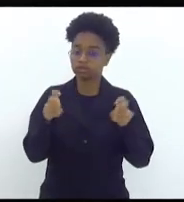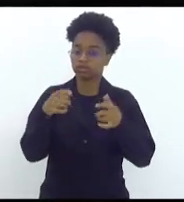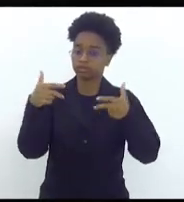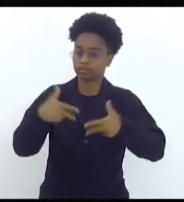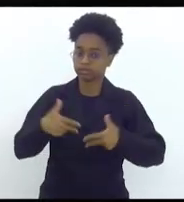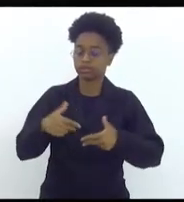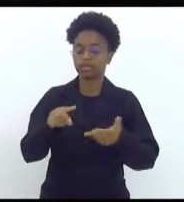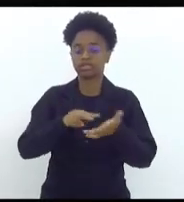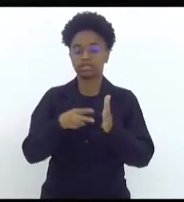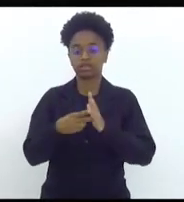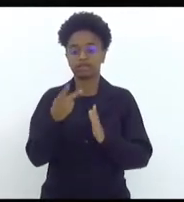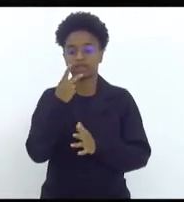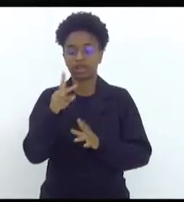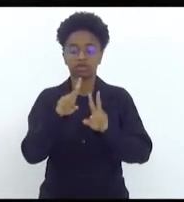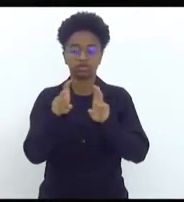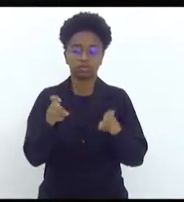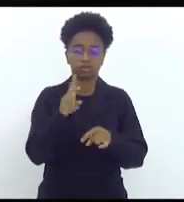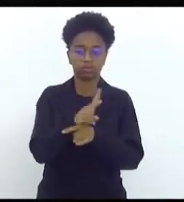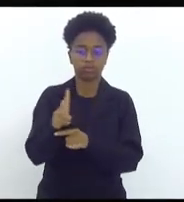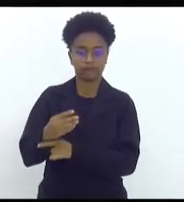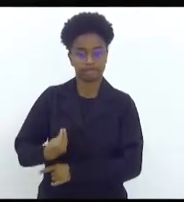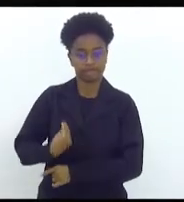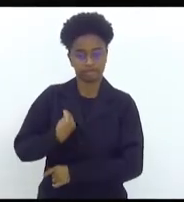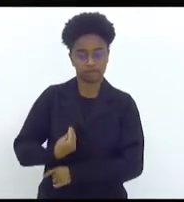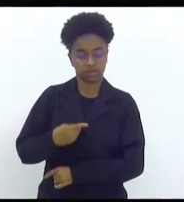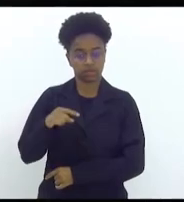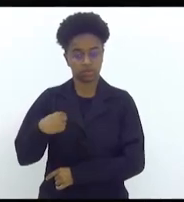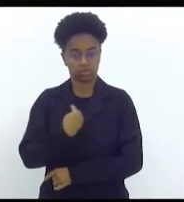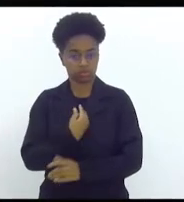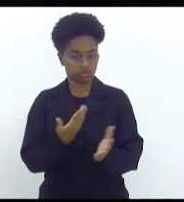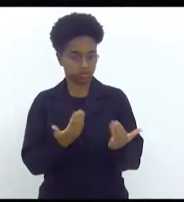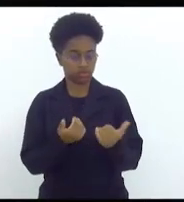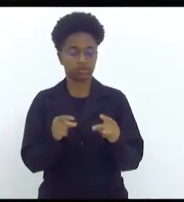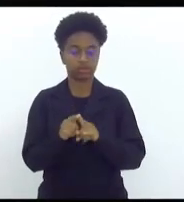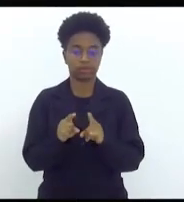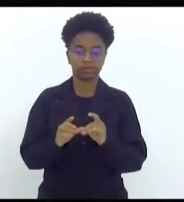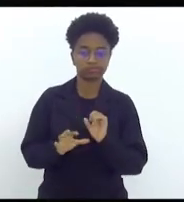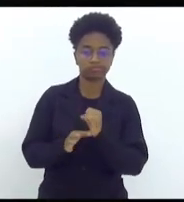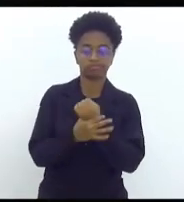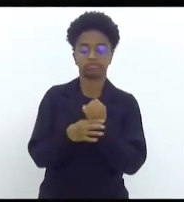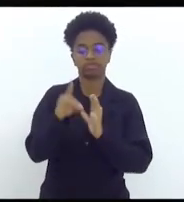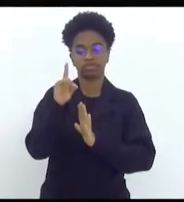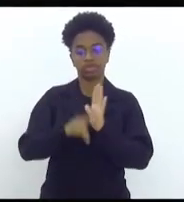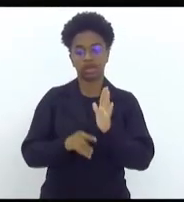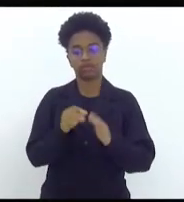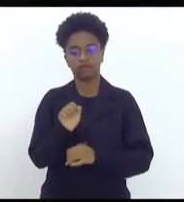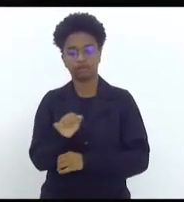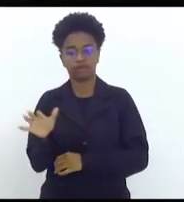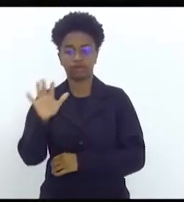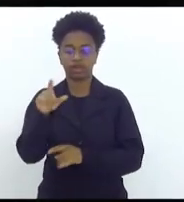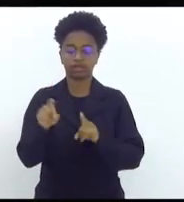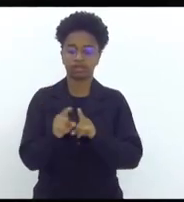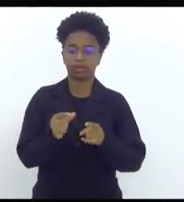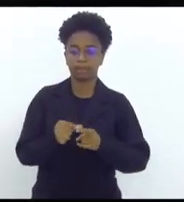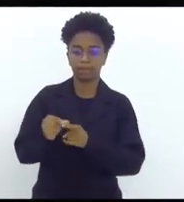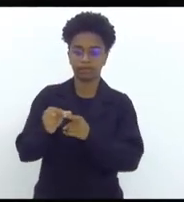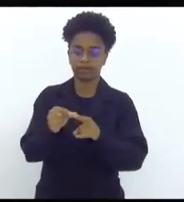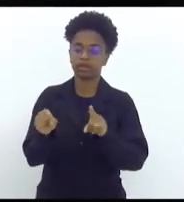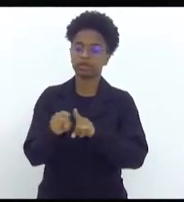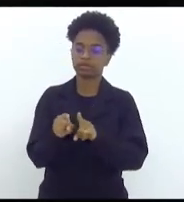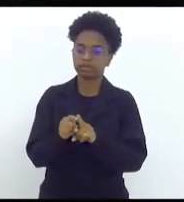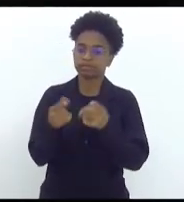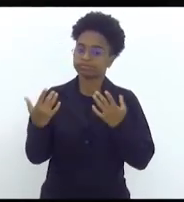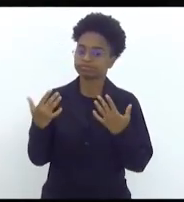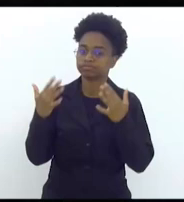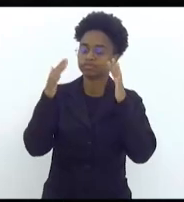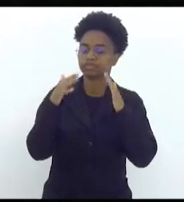falar da própria defesa da vida da Nossa Juventude da garantia de direitos para as favelas e periferias saudar os